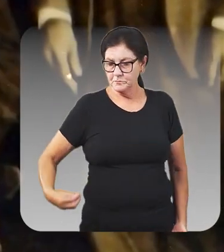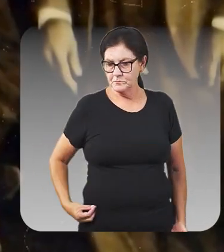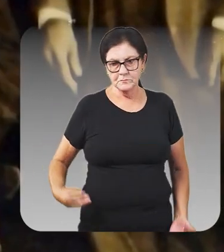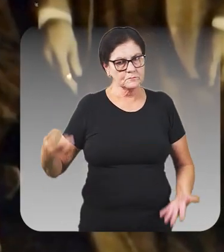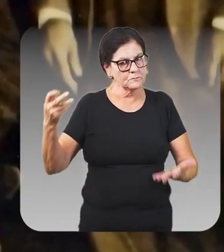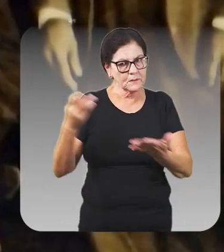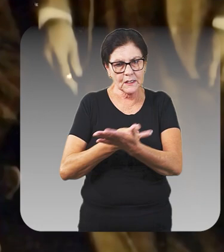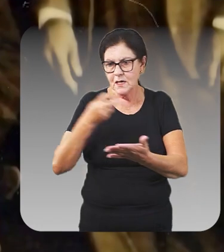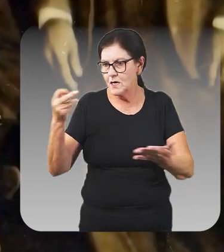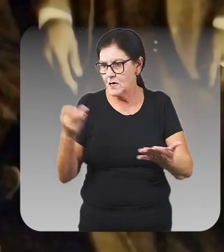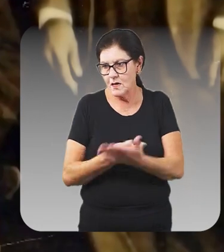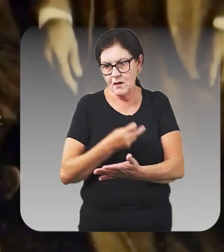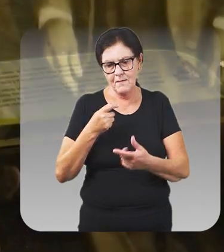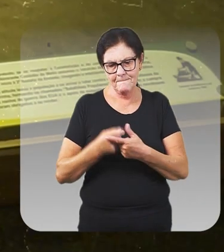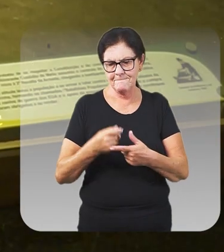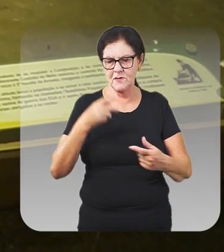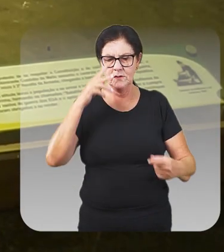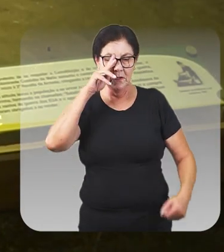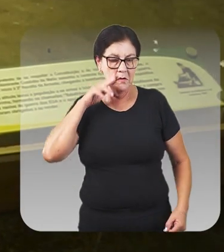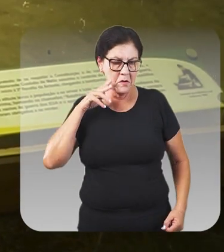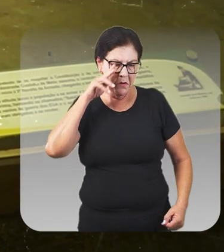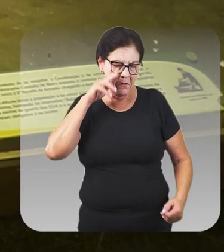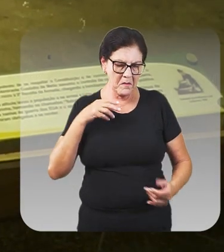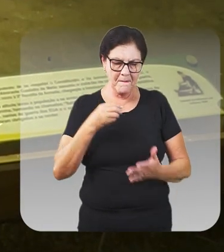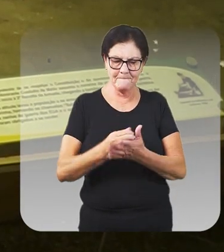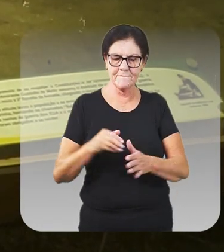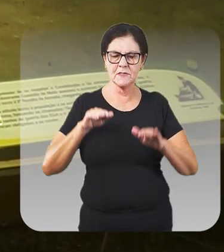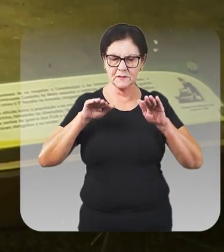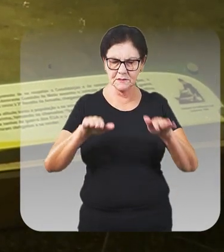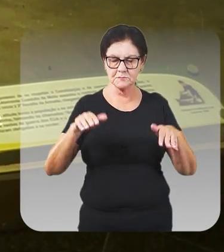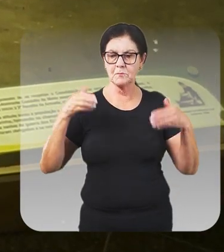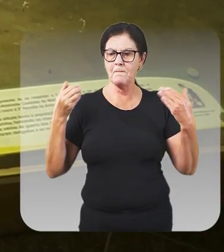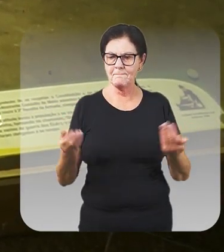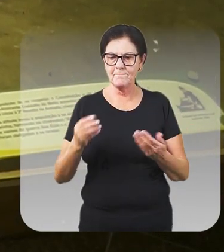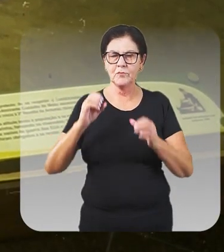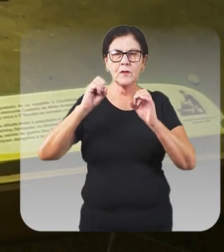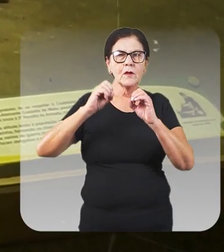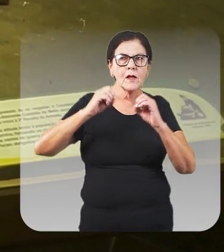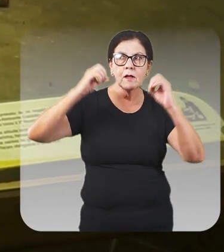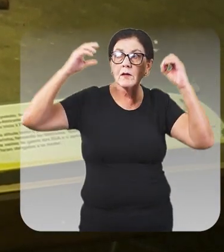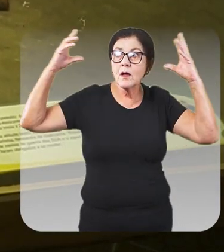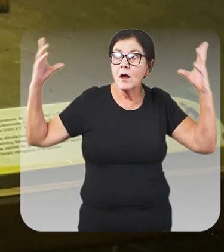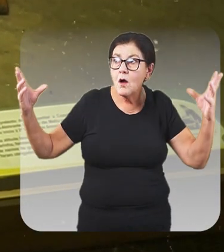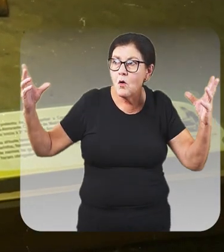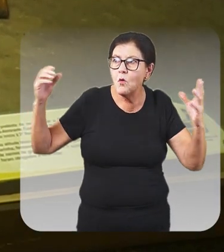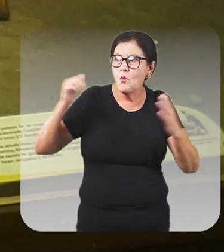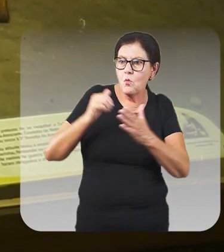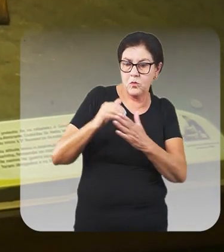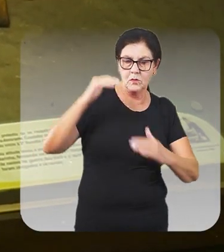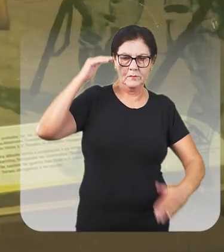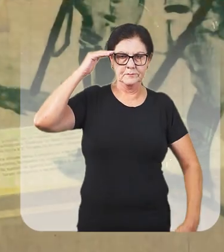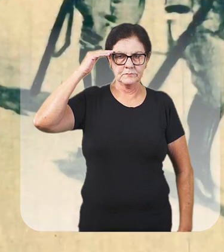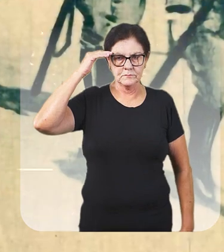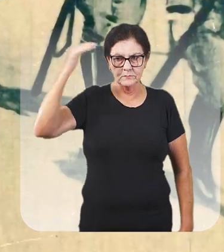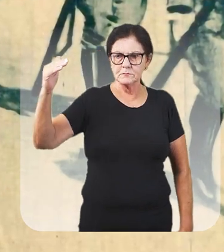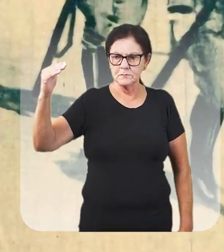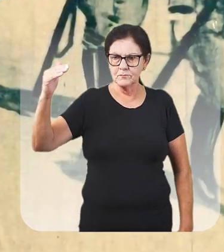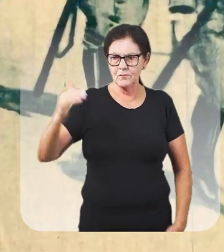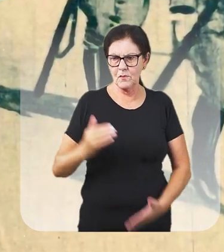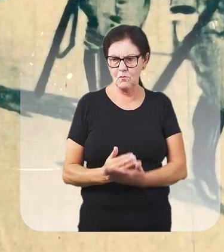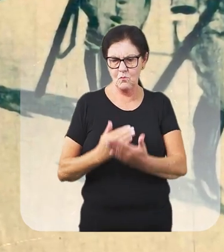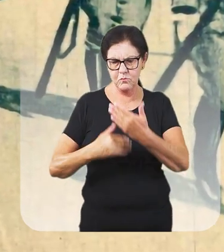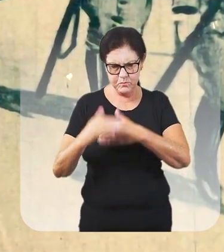governo corrupto e ilegítimo. O bombardeio ao forte continuou por dias e quando ficou claro que a derrota era iminente, os